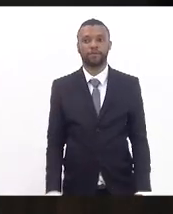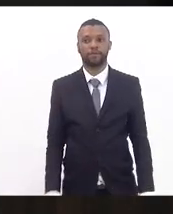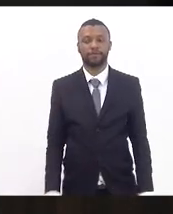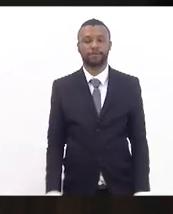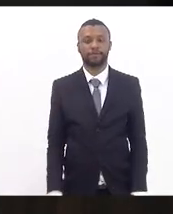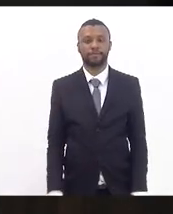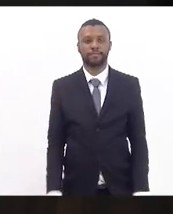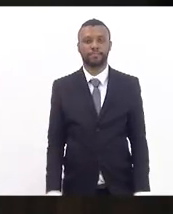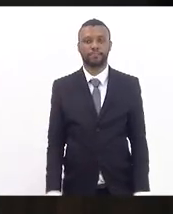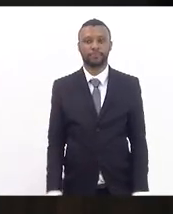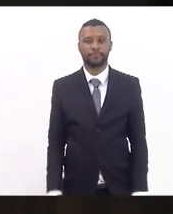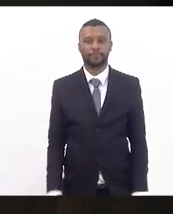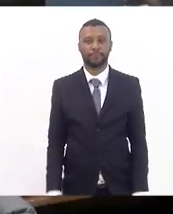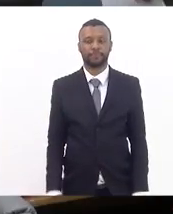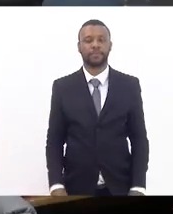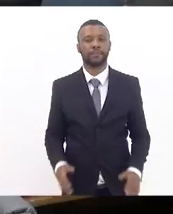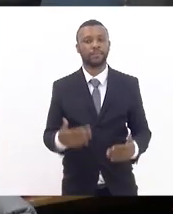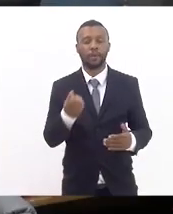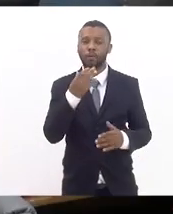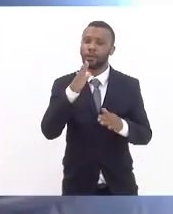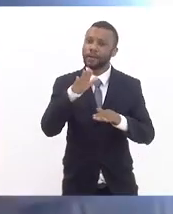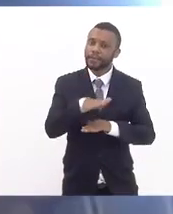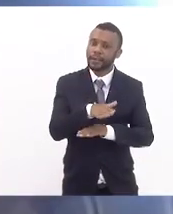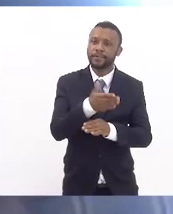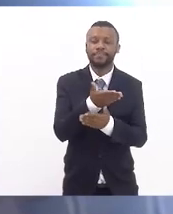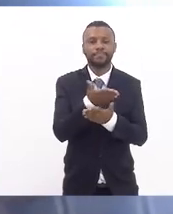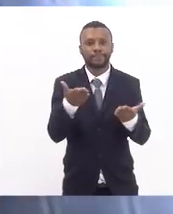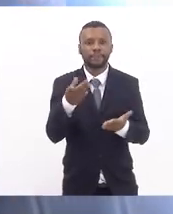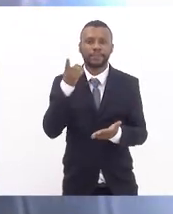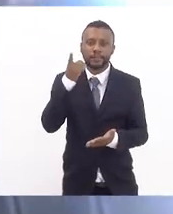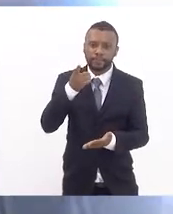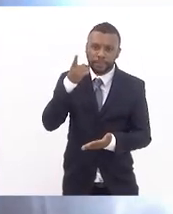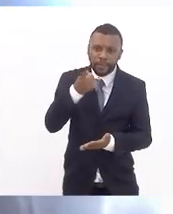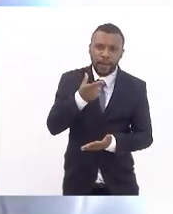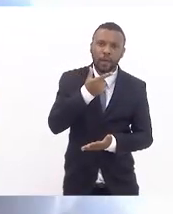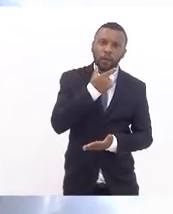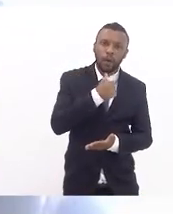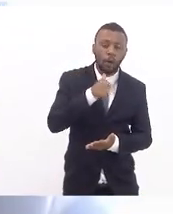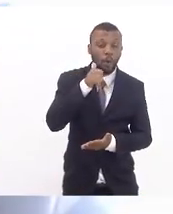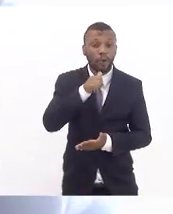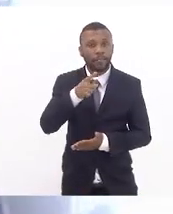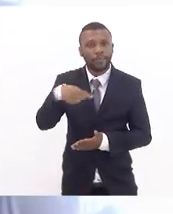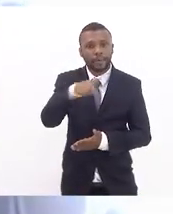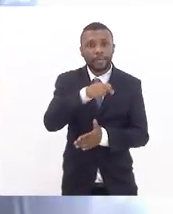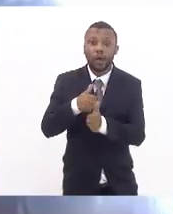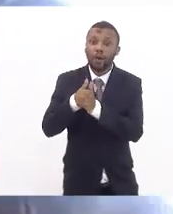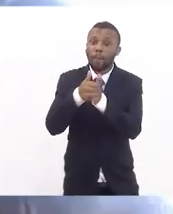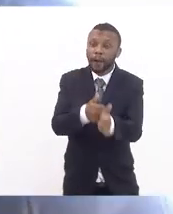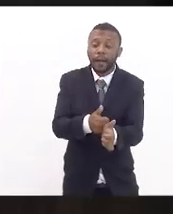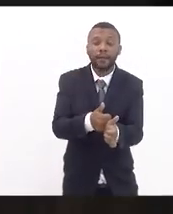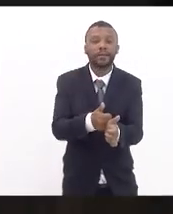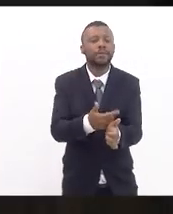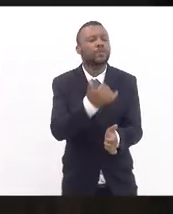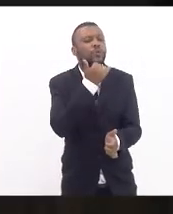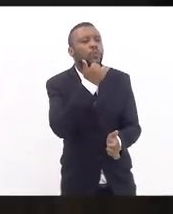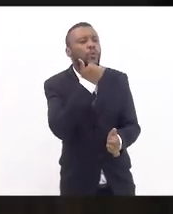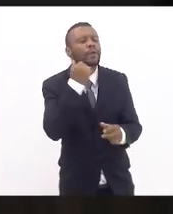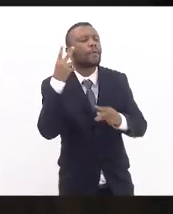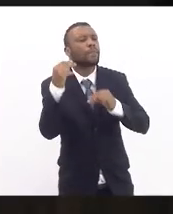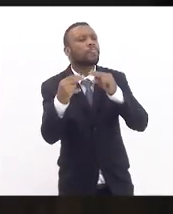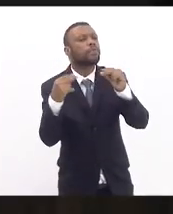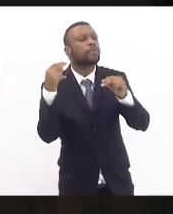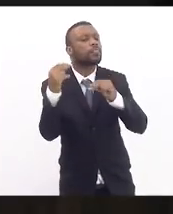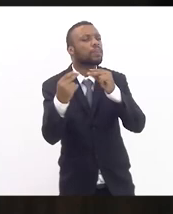Senhor presidente, deputados e deputadas, a todos que nos acompanham também pela TV Alerj. Deputada Dani, por